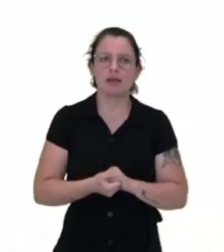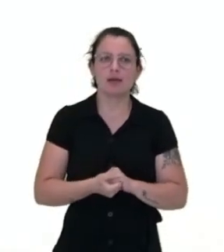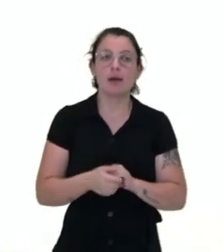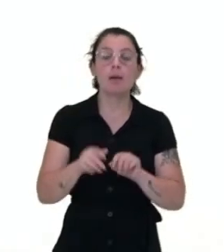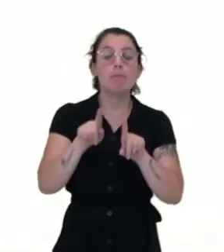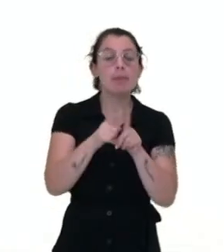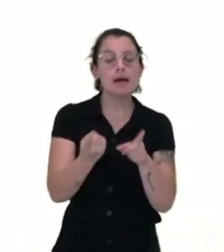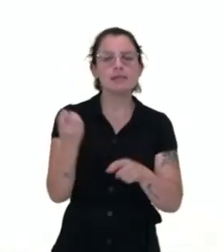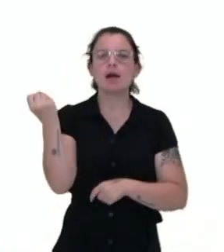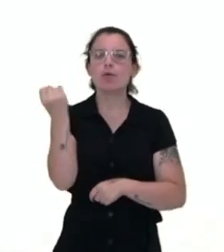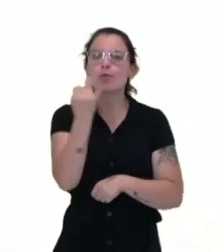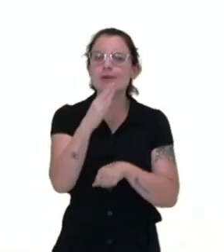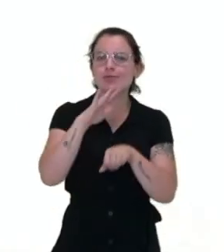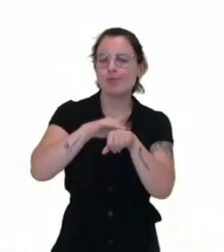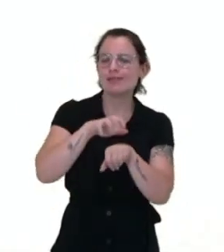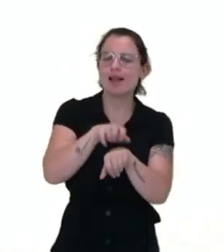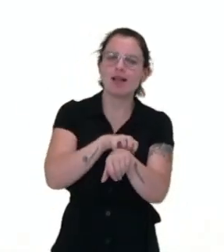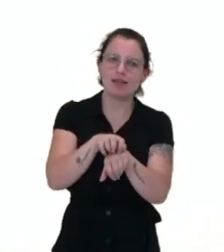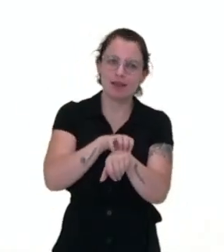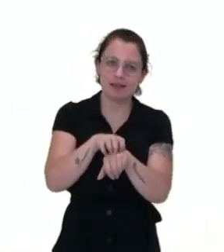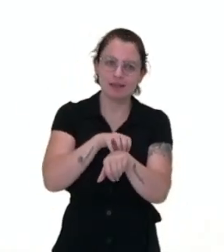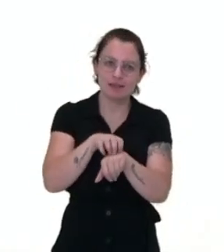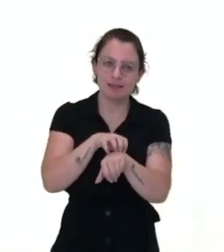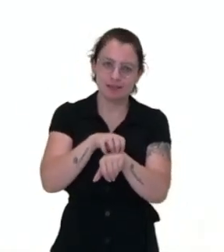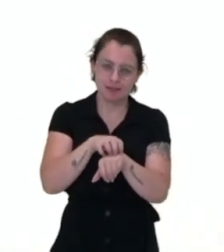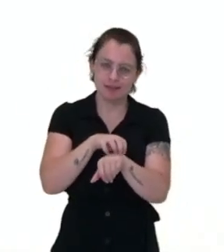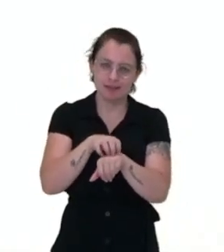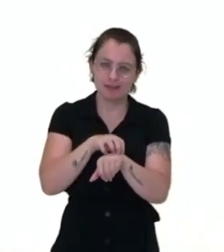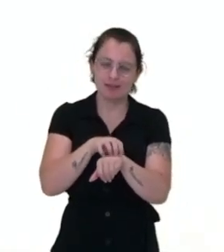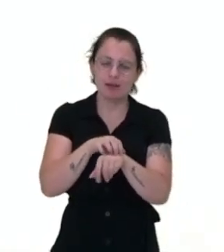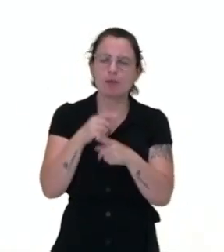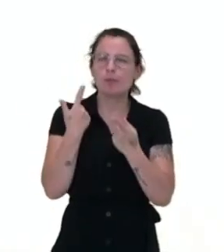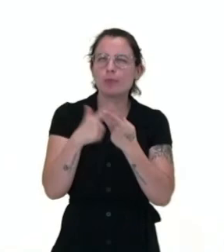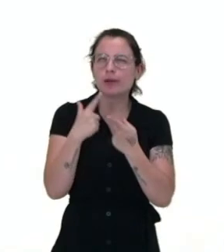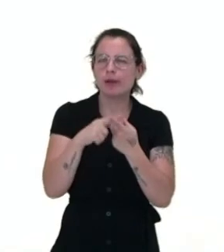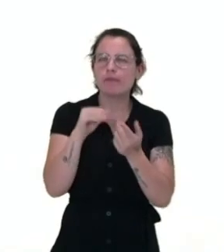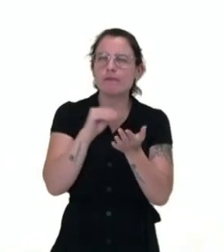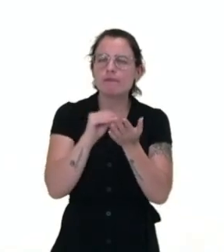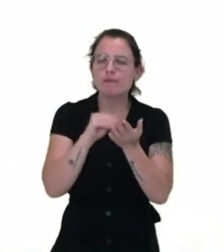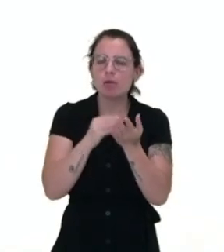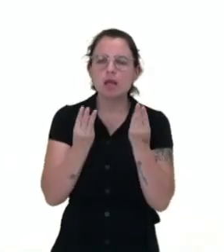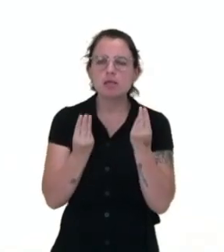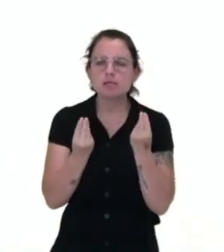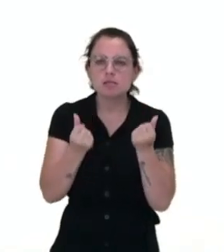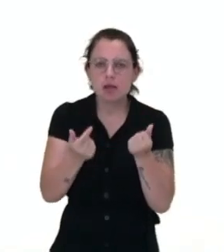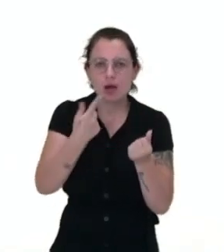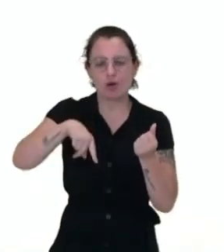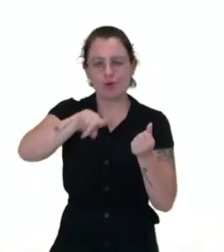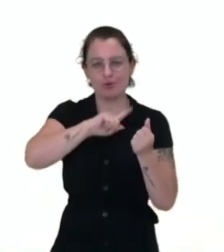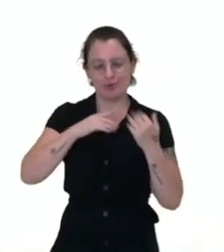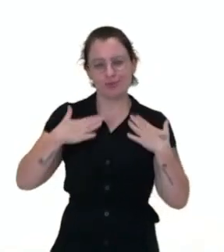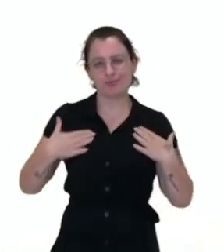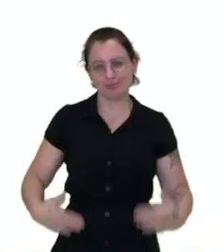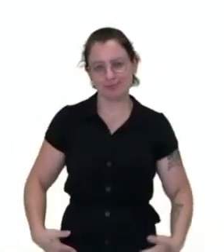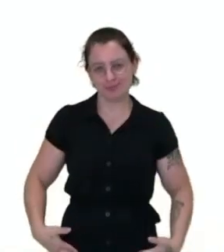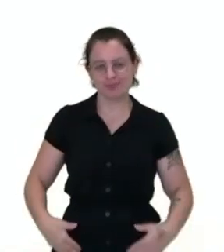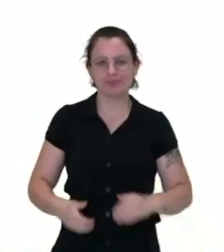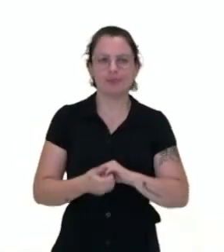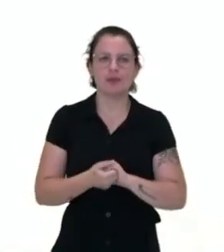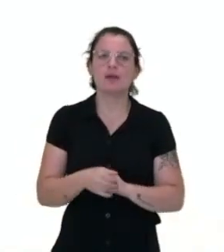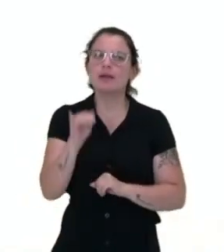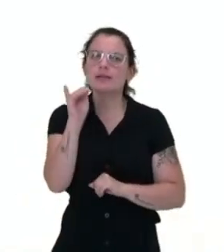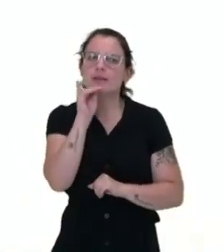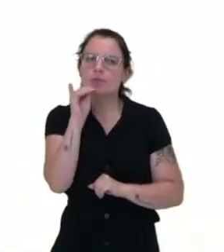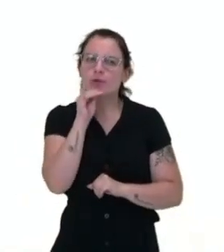ser alérgicas, que resultam da hipersensibilidade do nosso organismo a um determinado agente. Por